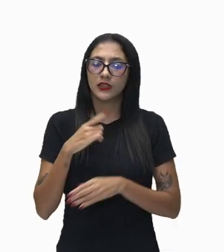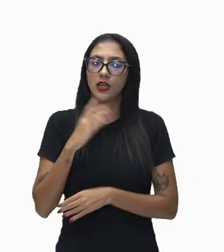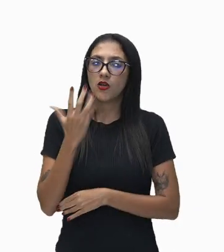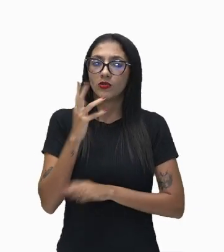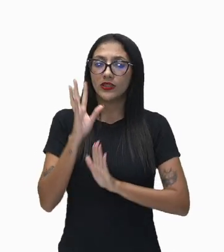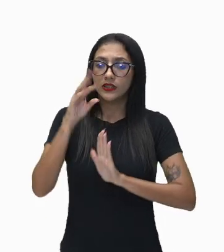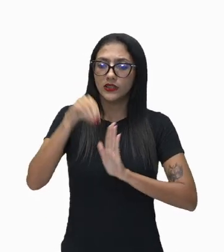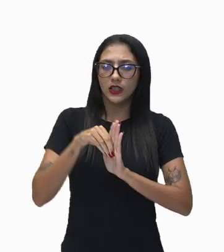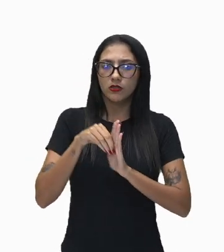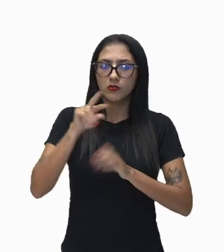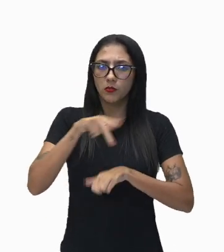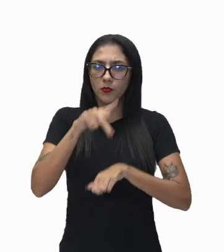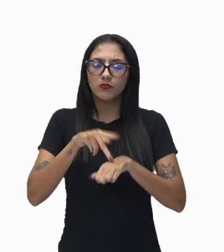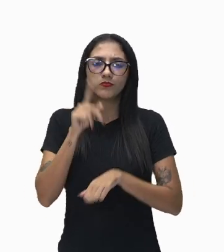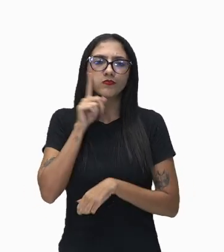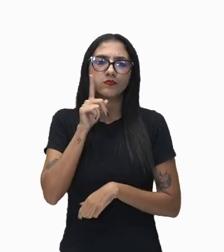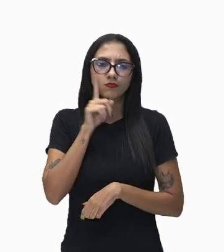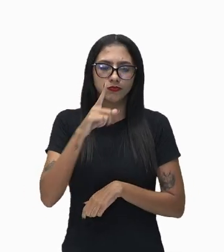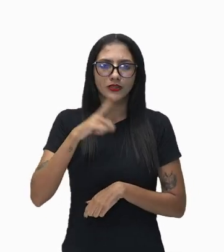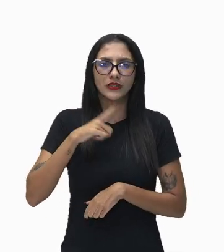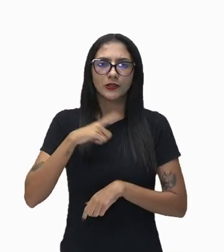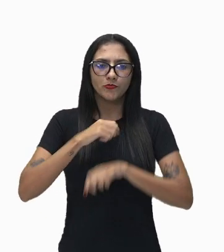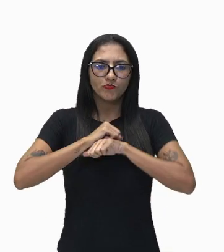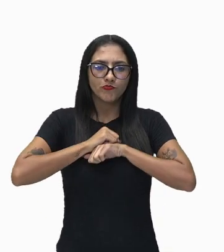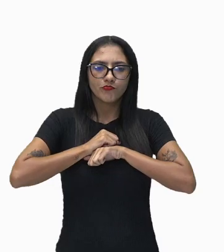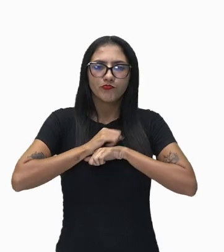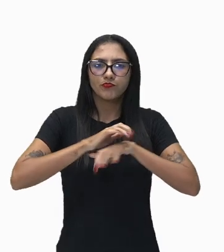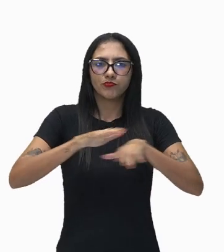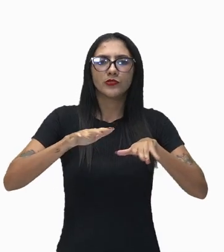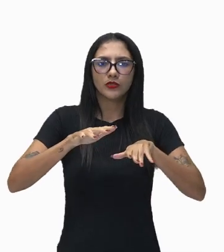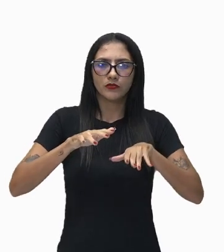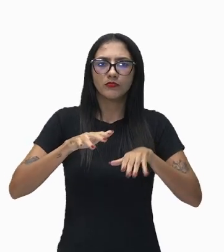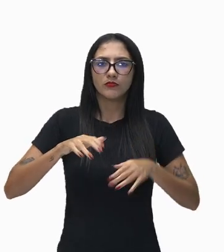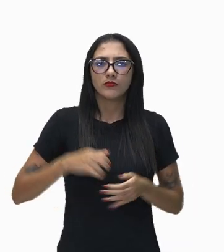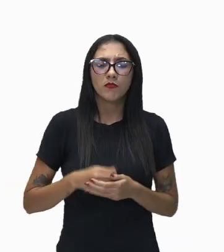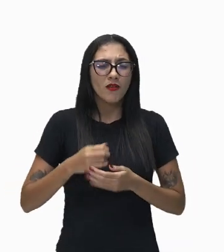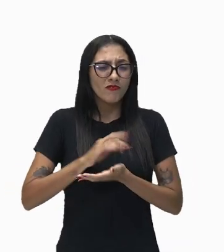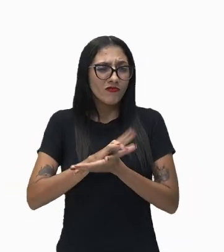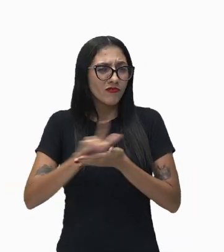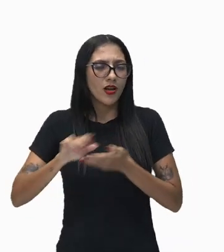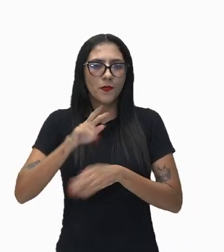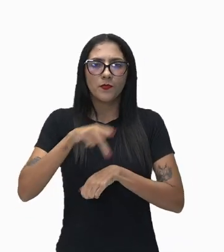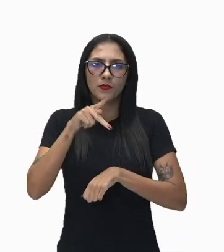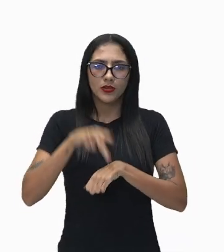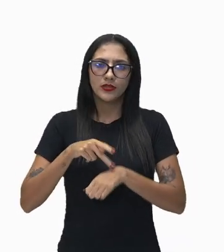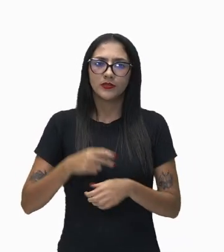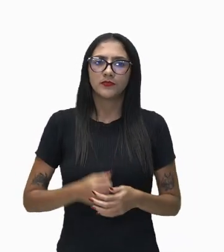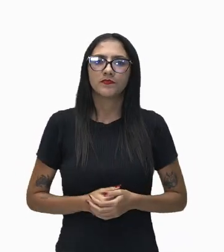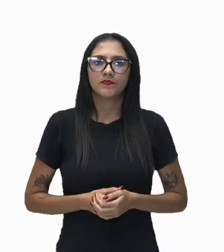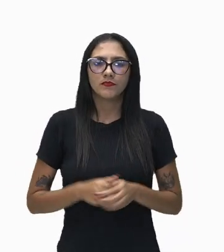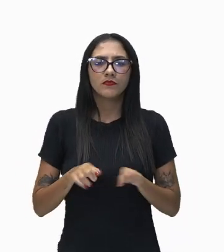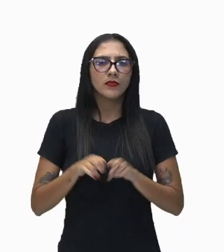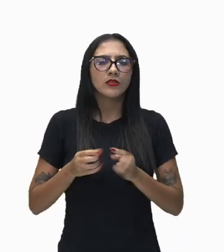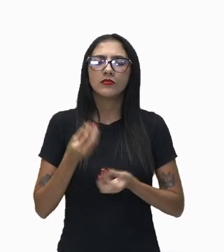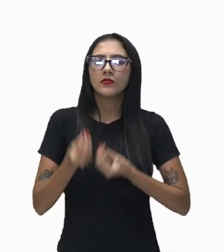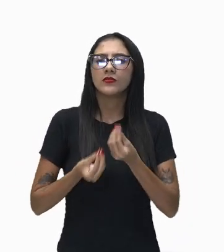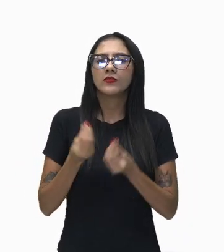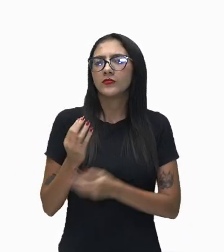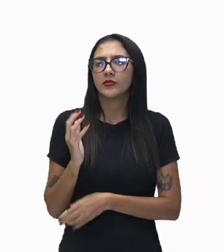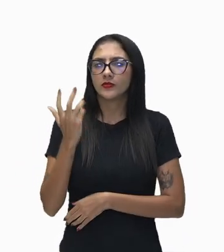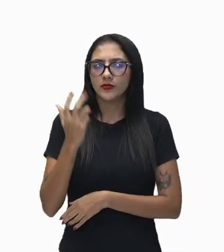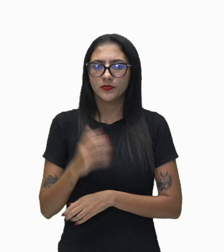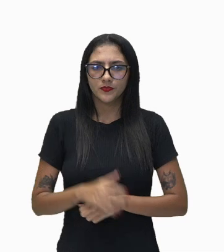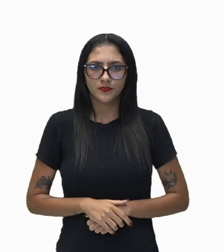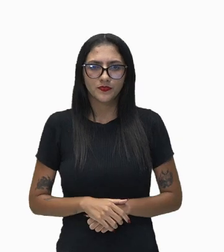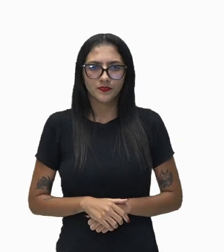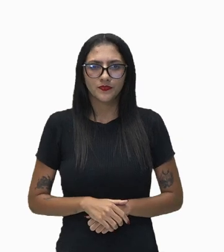vai se espalhar para vários outros países também. Então quais são as razões? A quebra da